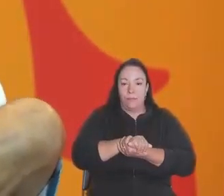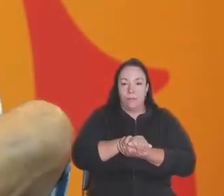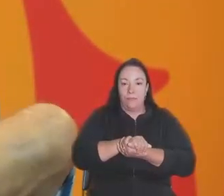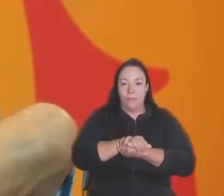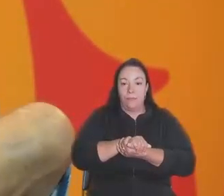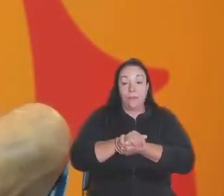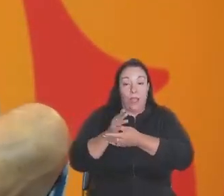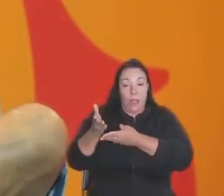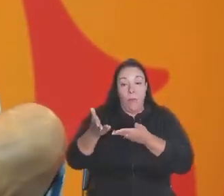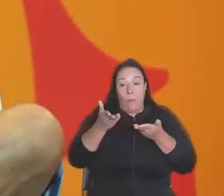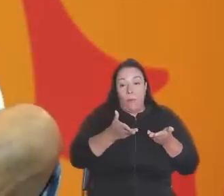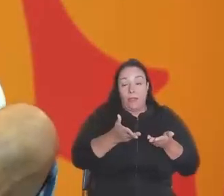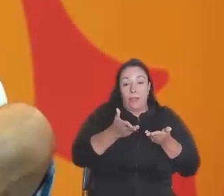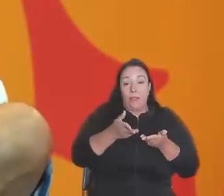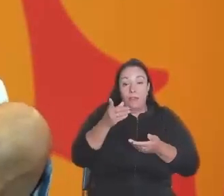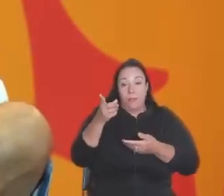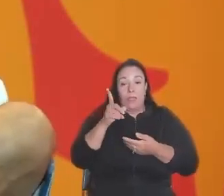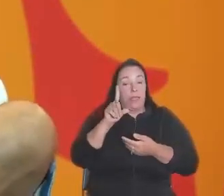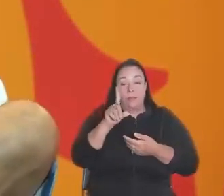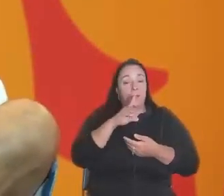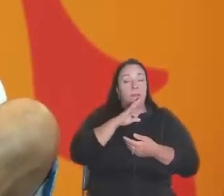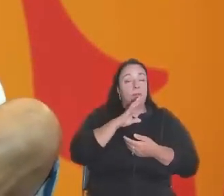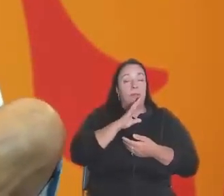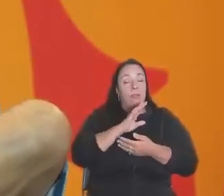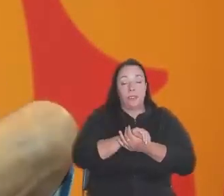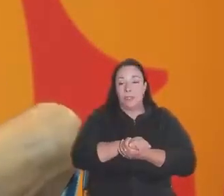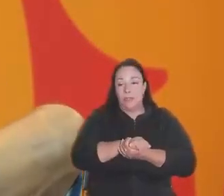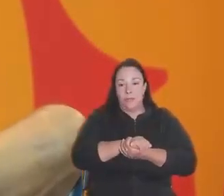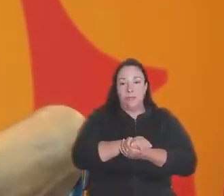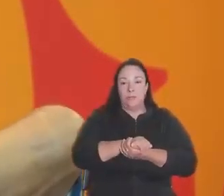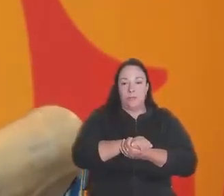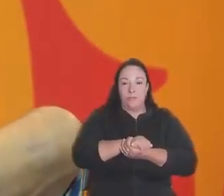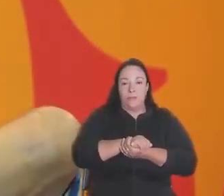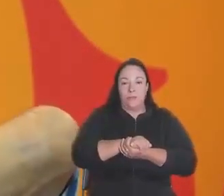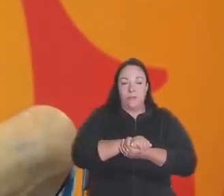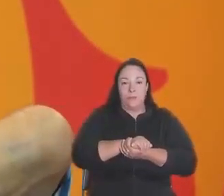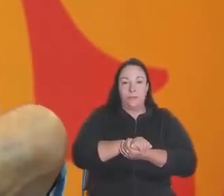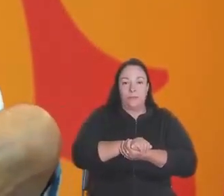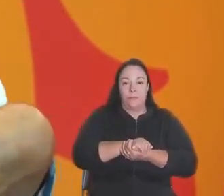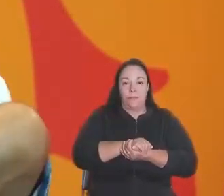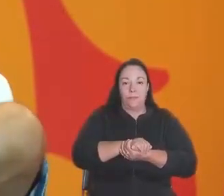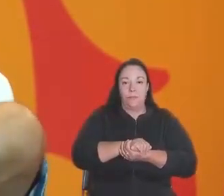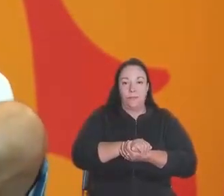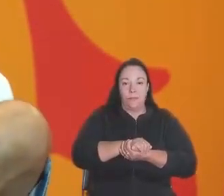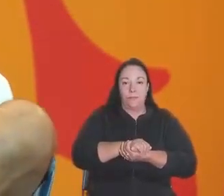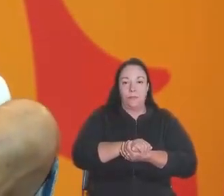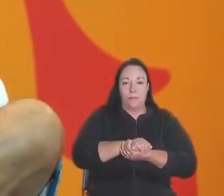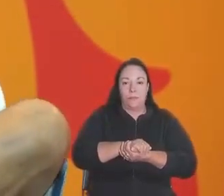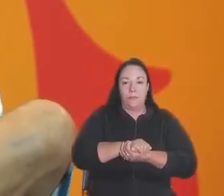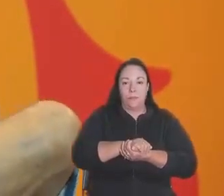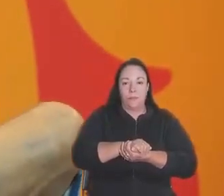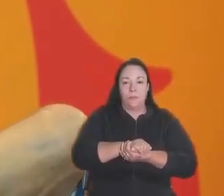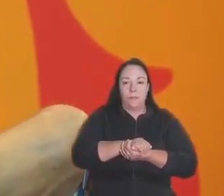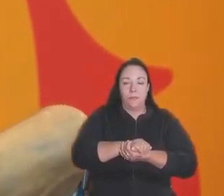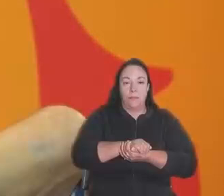ele mesmo não conhecendo toda a história, sabe? E tem uma